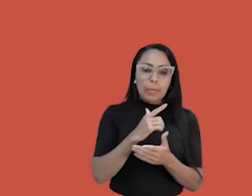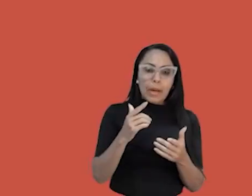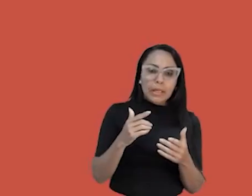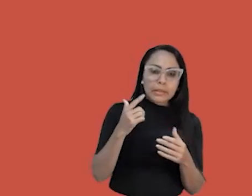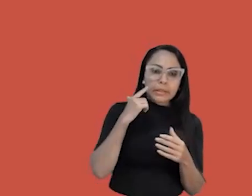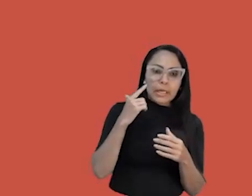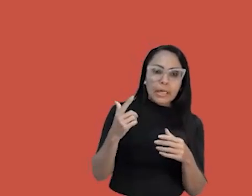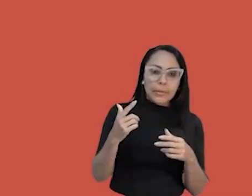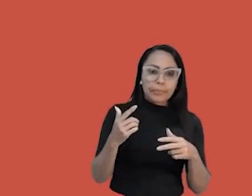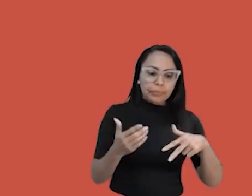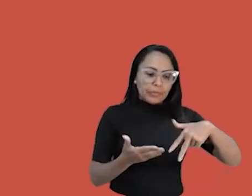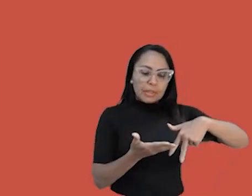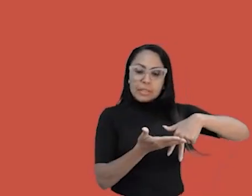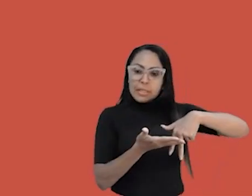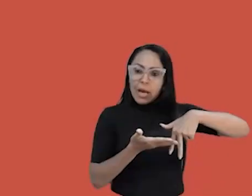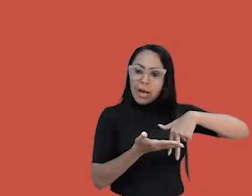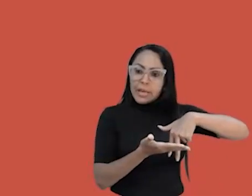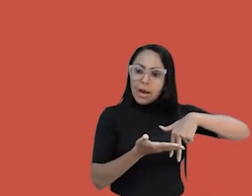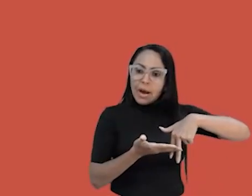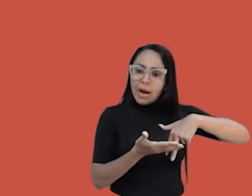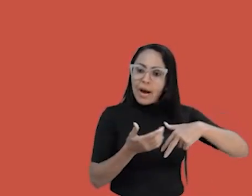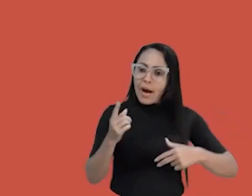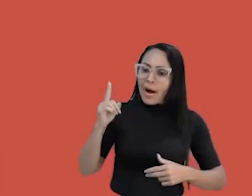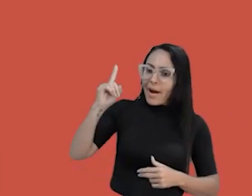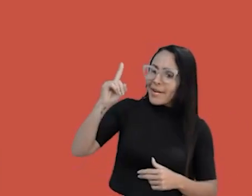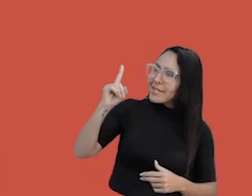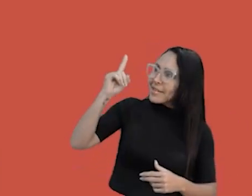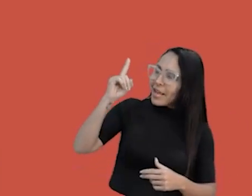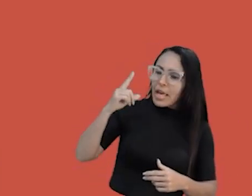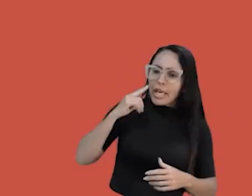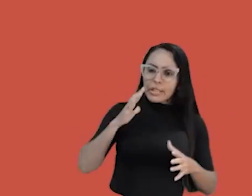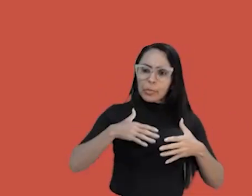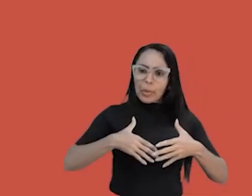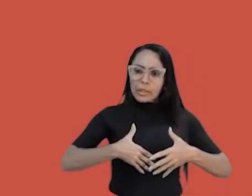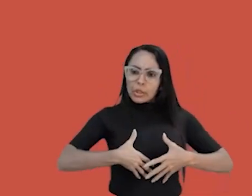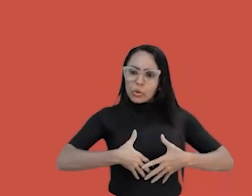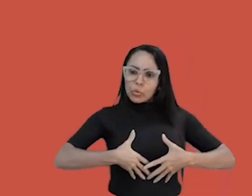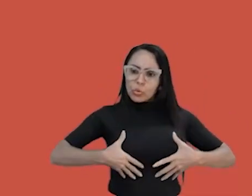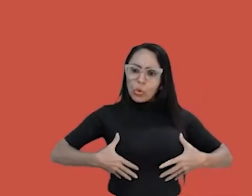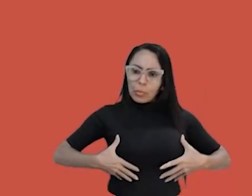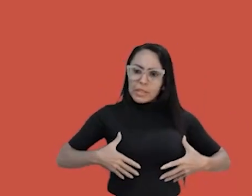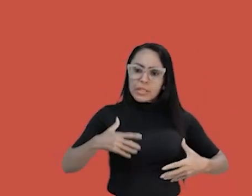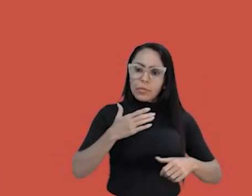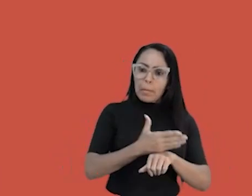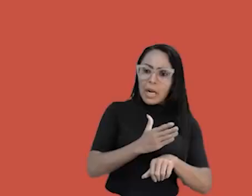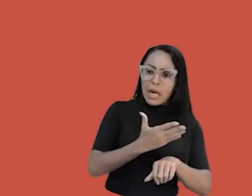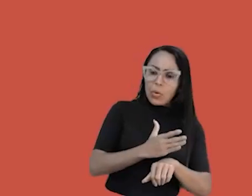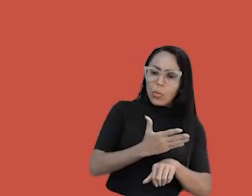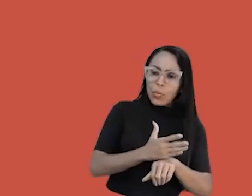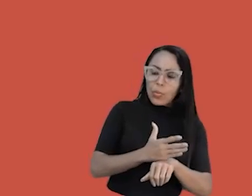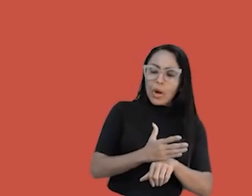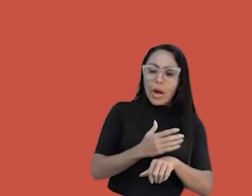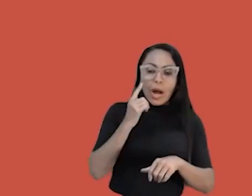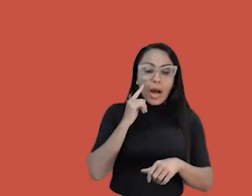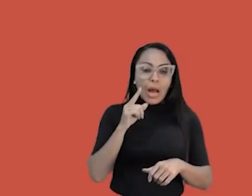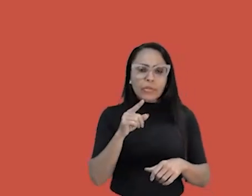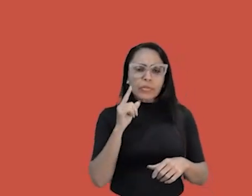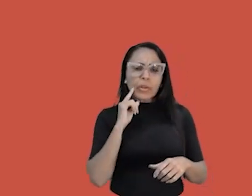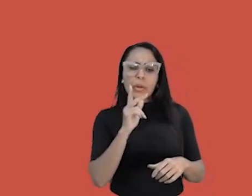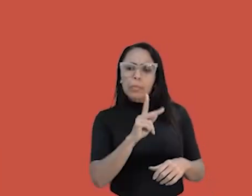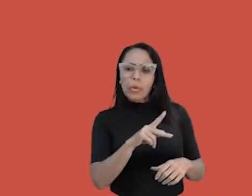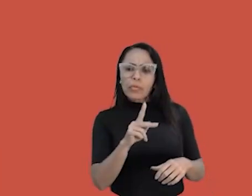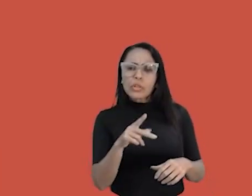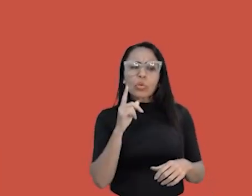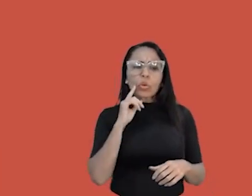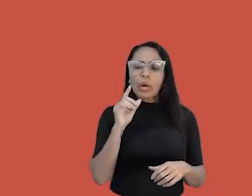saia, ter a superfície e a parte do topzinho ficar uma unidade mais branca, né? E aí você pensa, professora, a senhora tirou